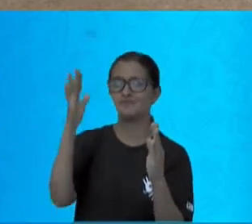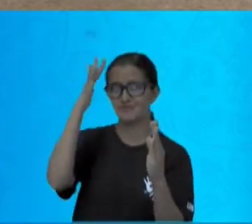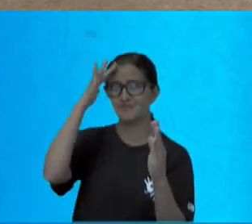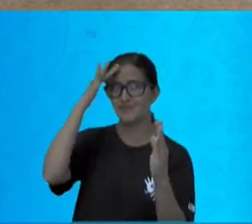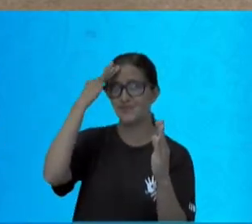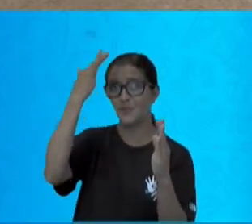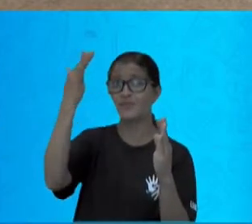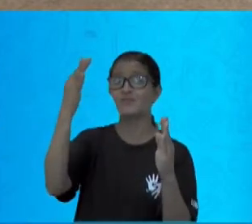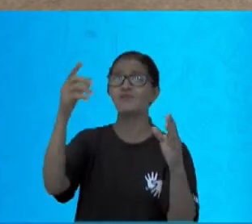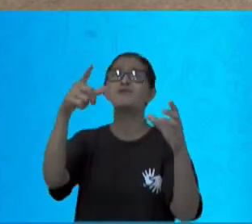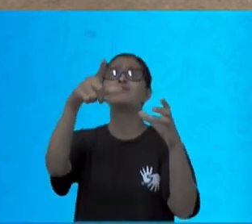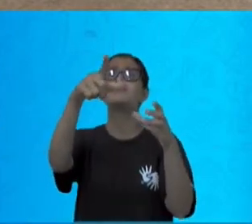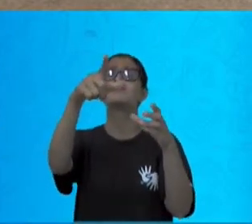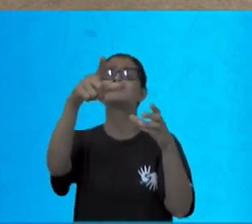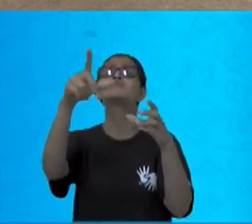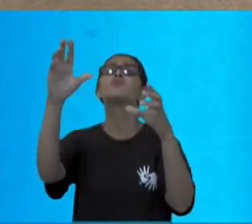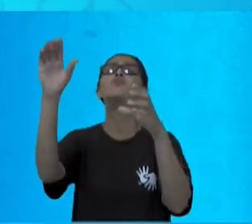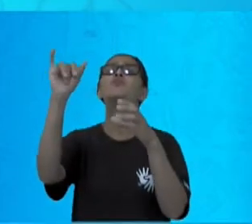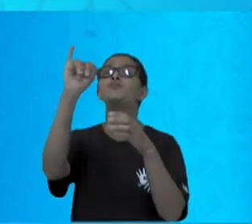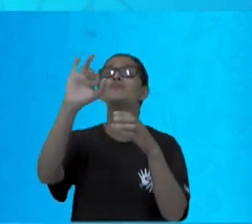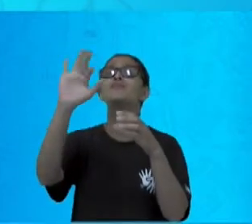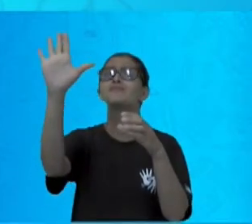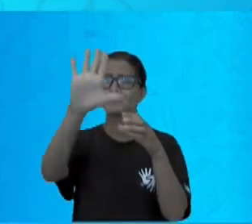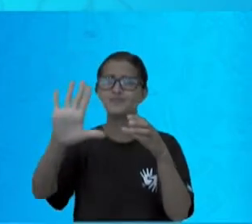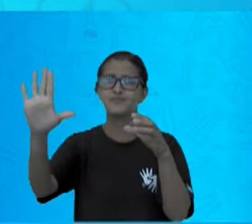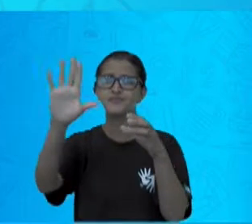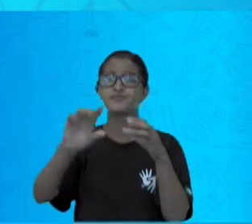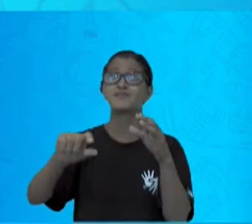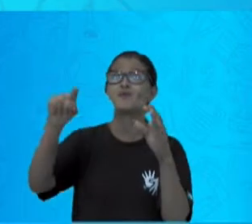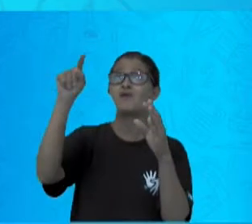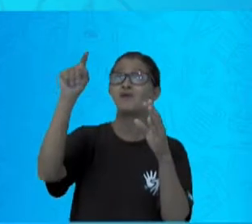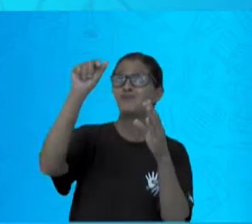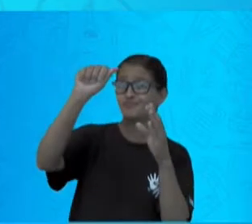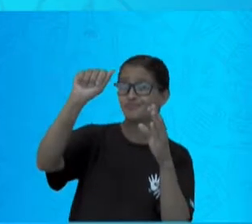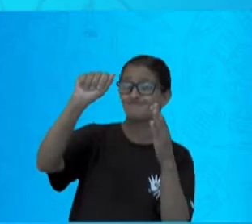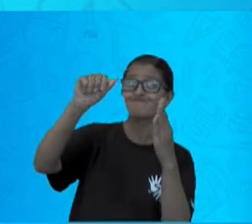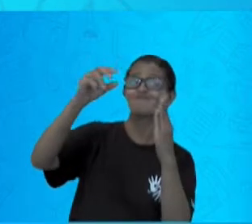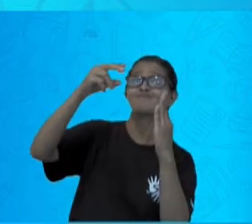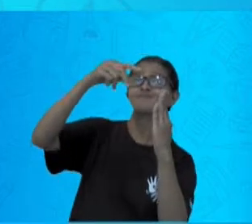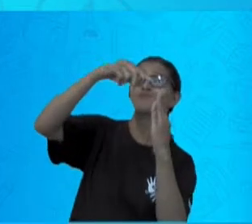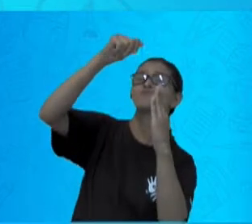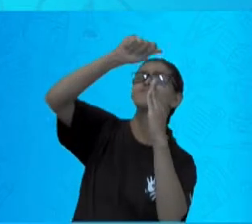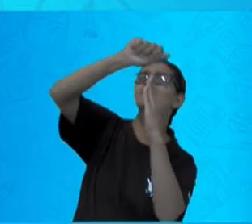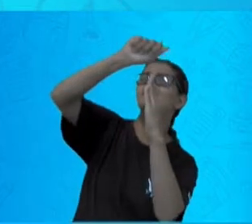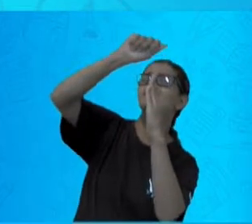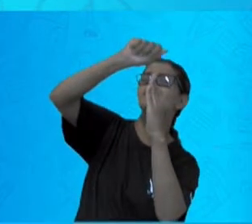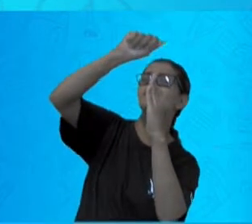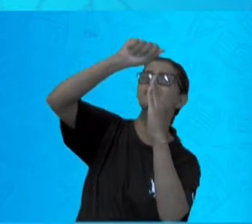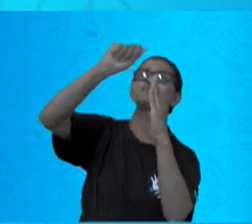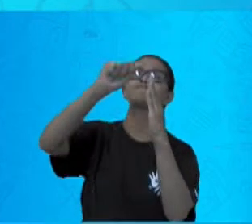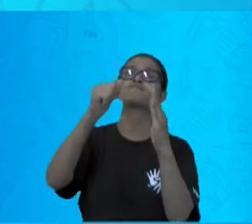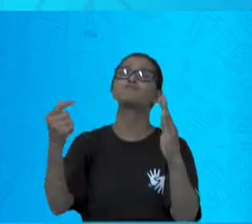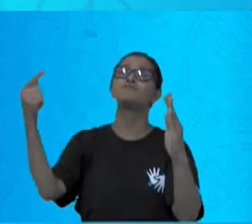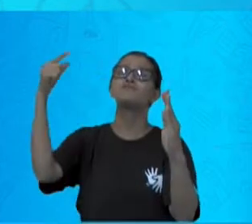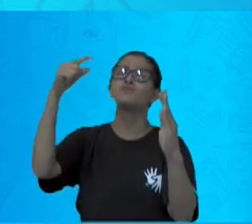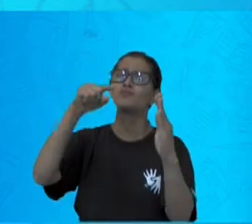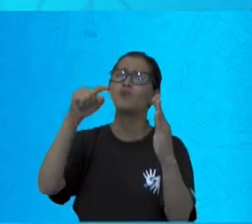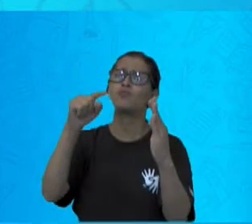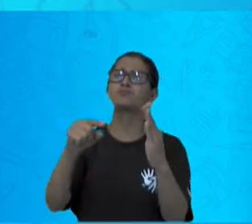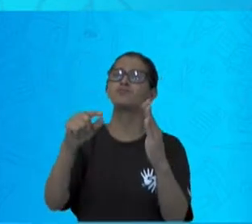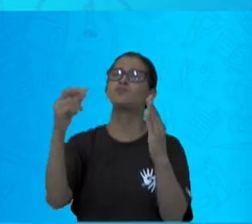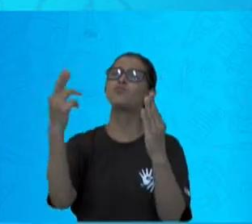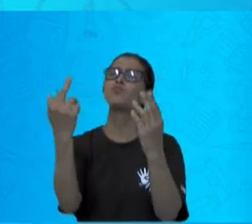nós temos aqui, o A é a base da potência, números que está sendo multiplicado por ele mesmo, e